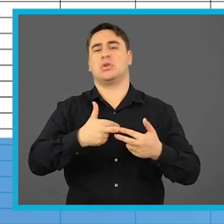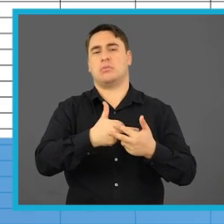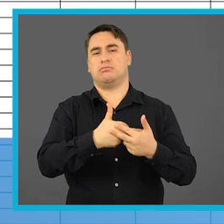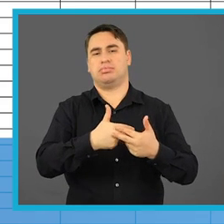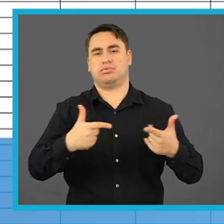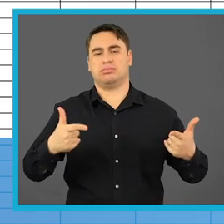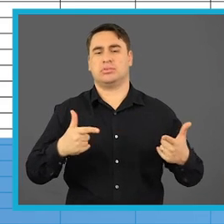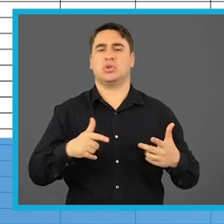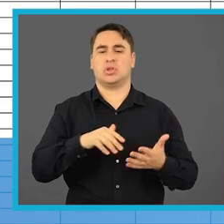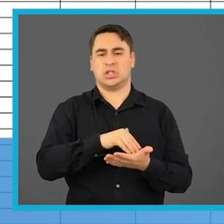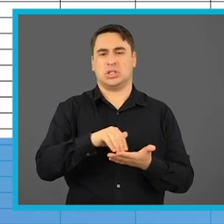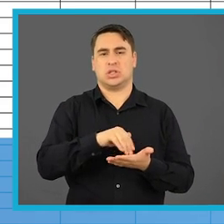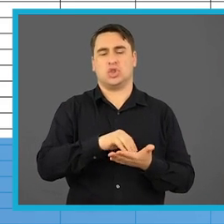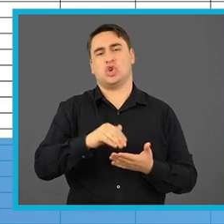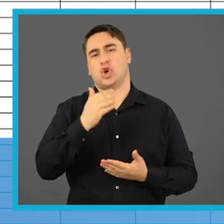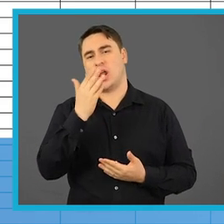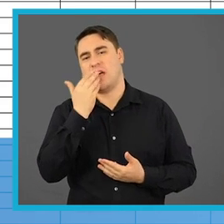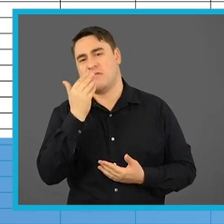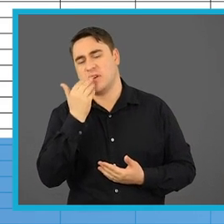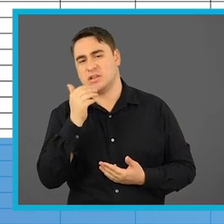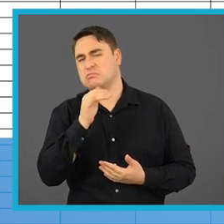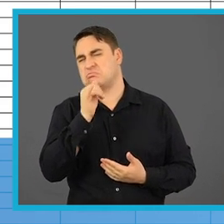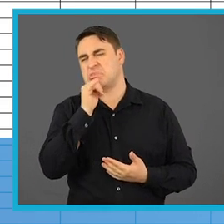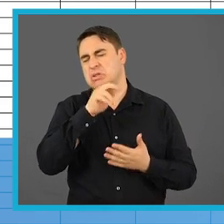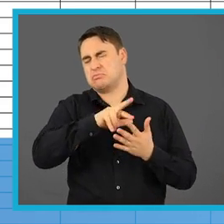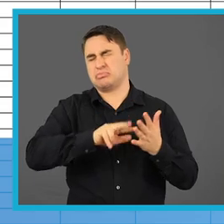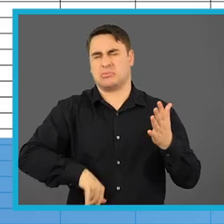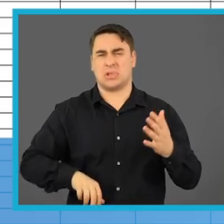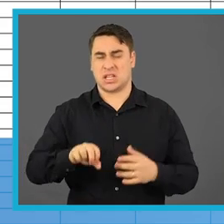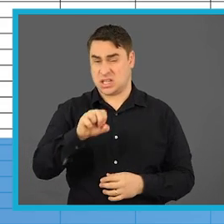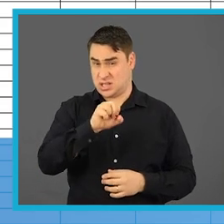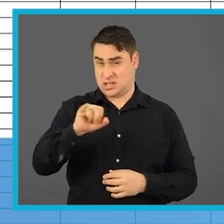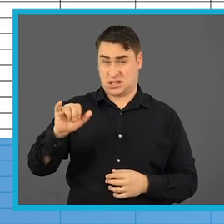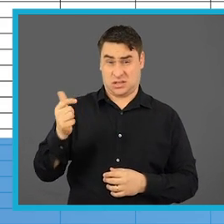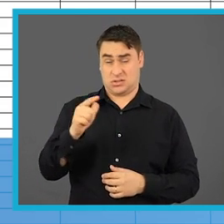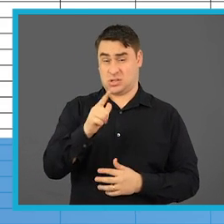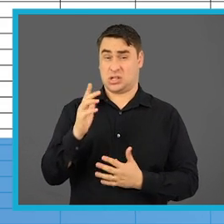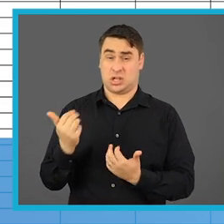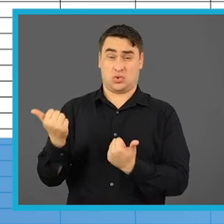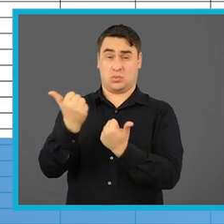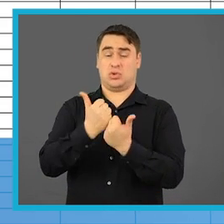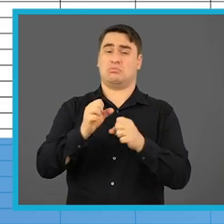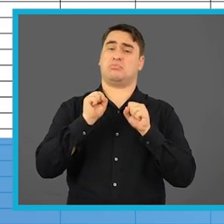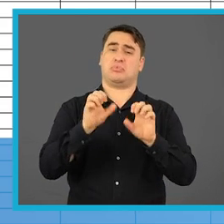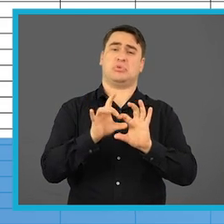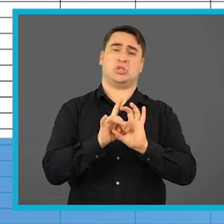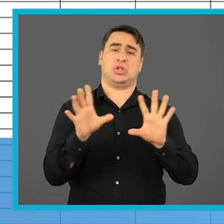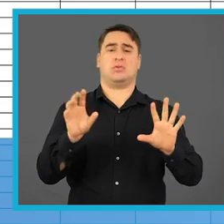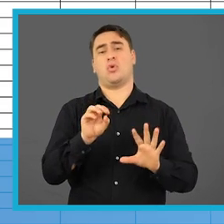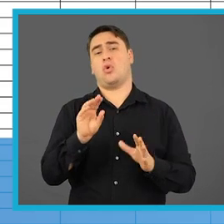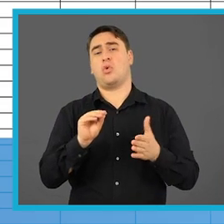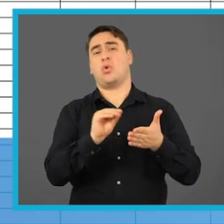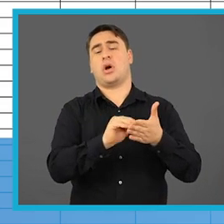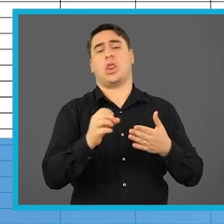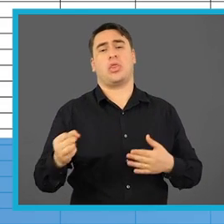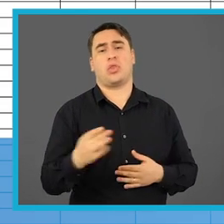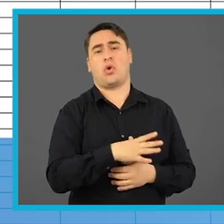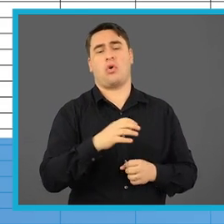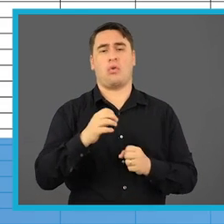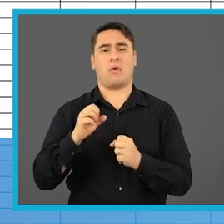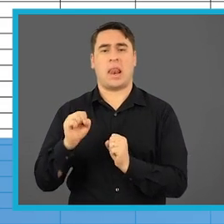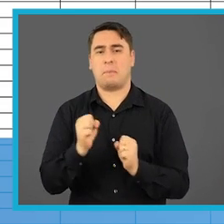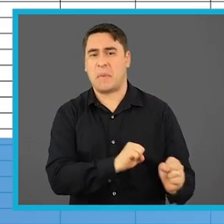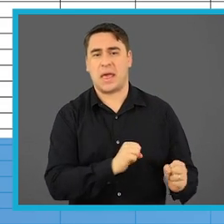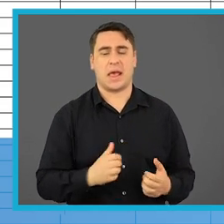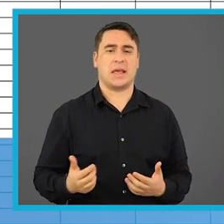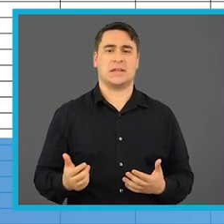máquina, sistema, escritório, refeições, são exemplos. Caso você não tenha um desses, queira substituir ou incluir, por exemplo, material